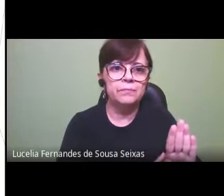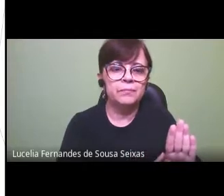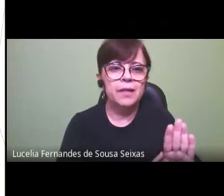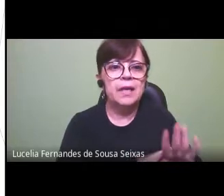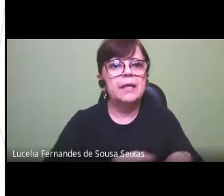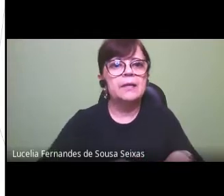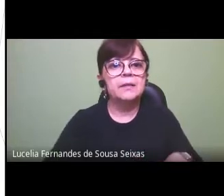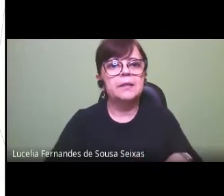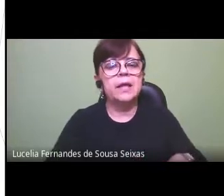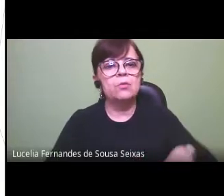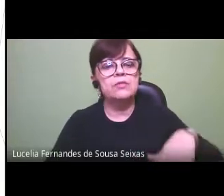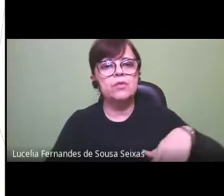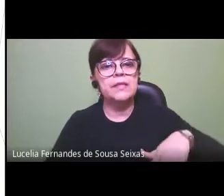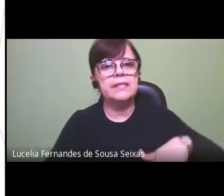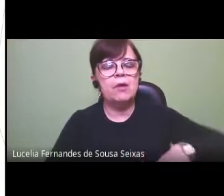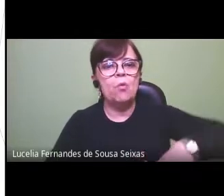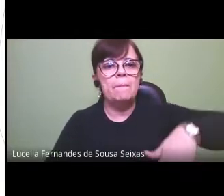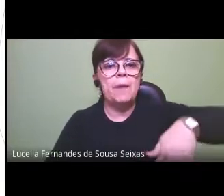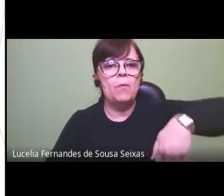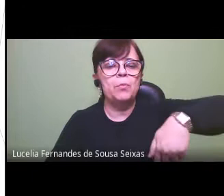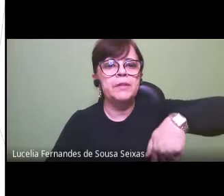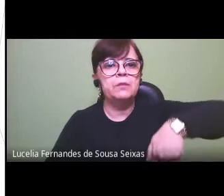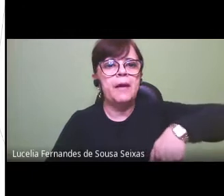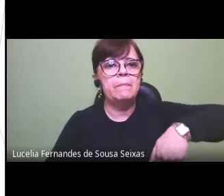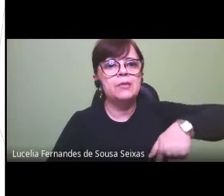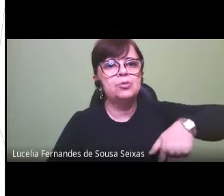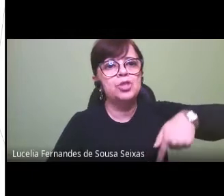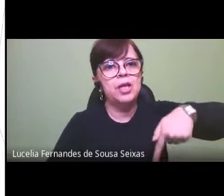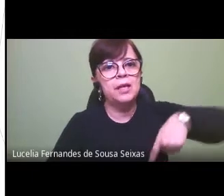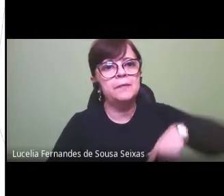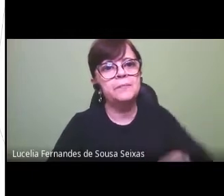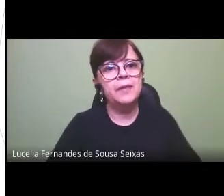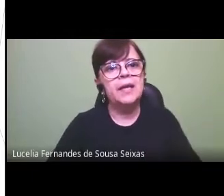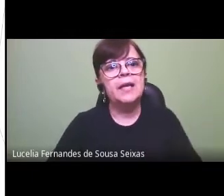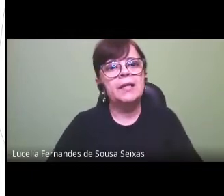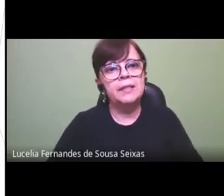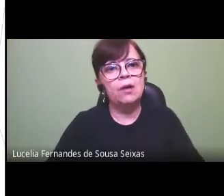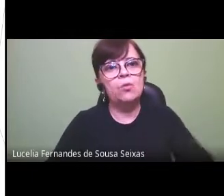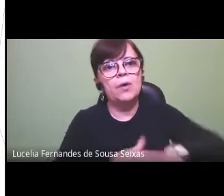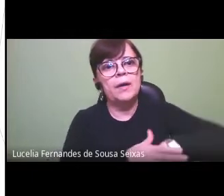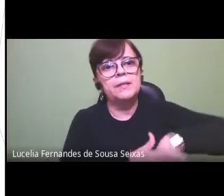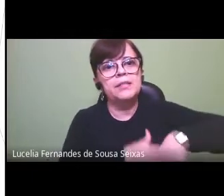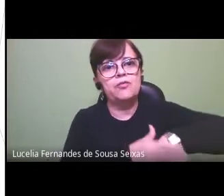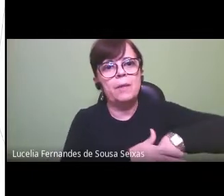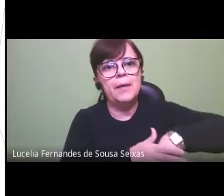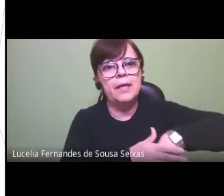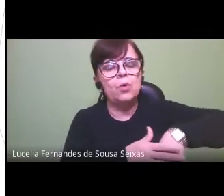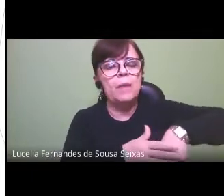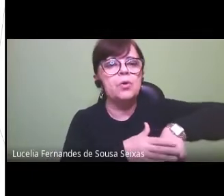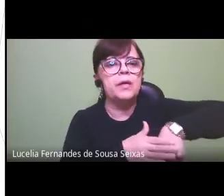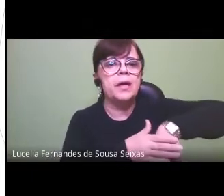preto. Então, se você está com a palma apontando para baixo o G, então, se